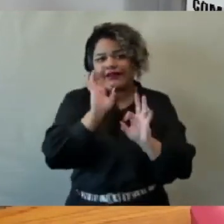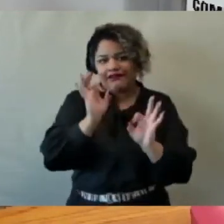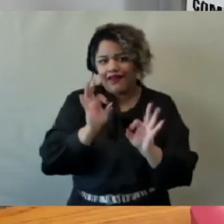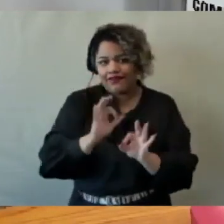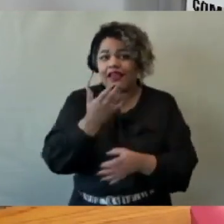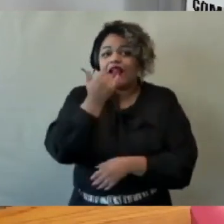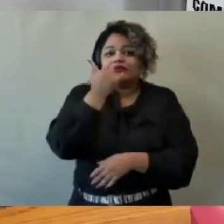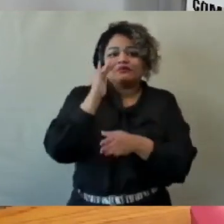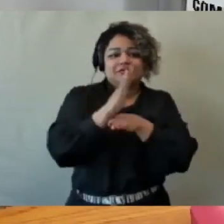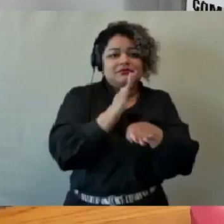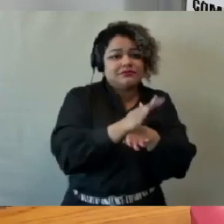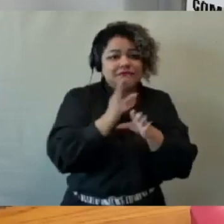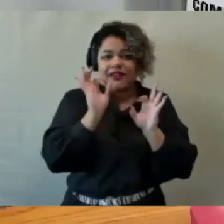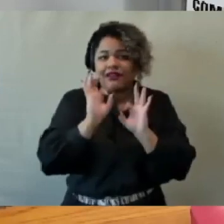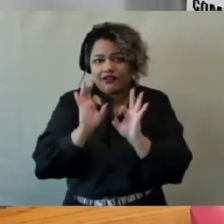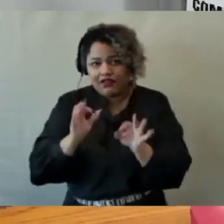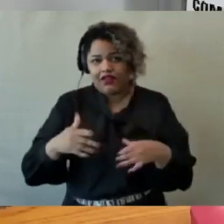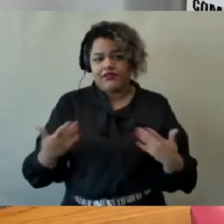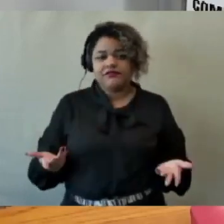A pessoa pode até